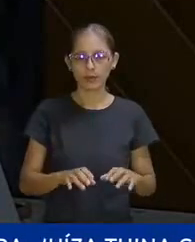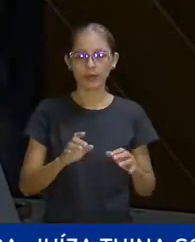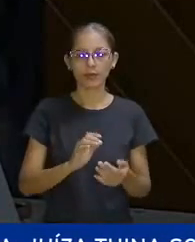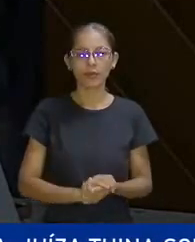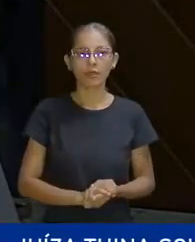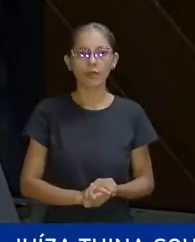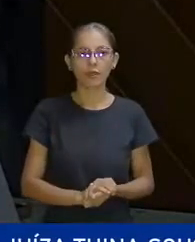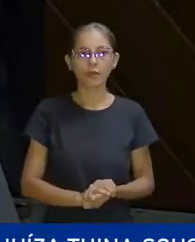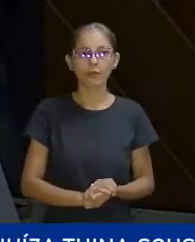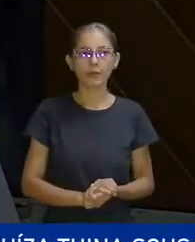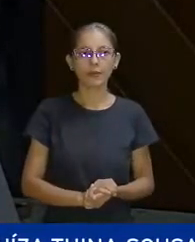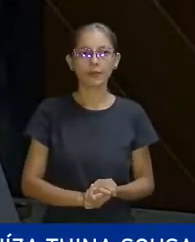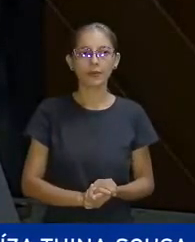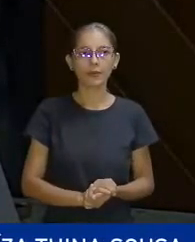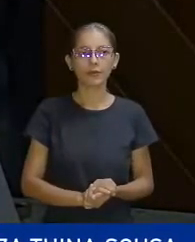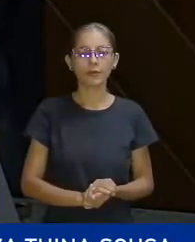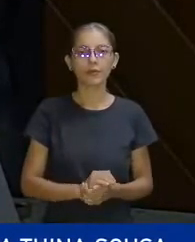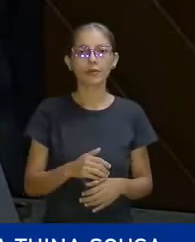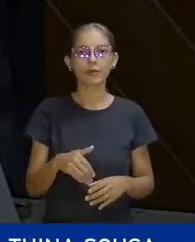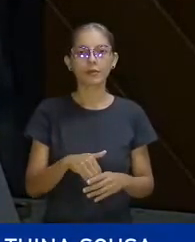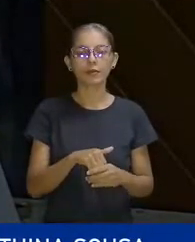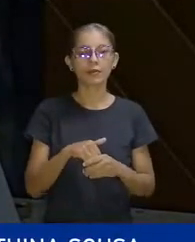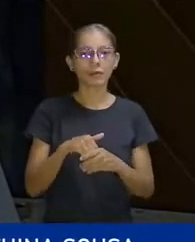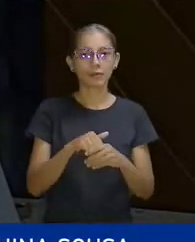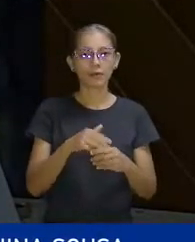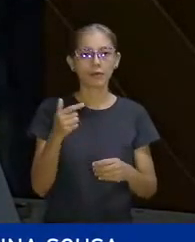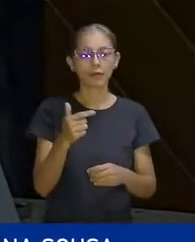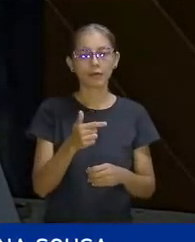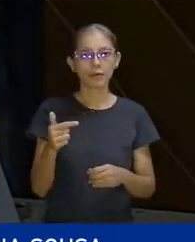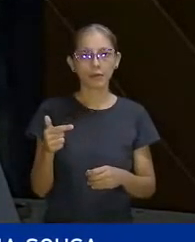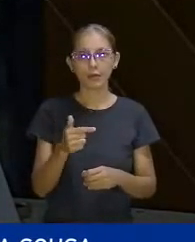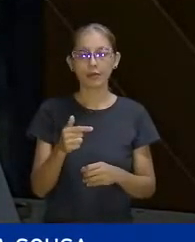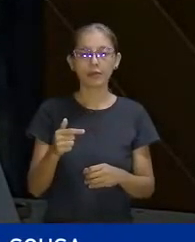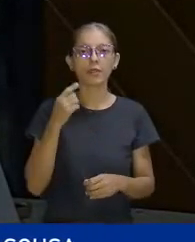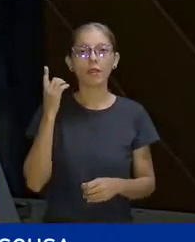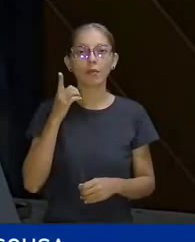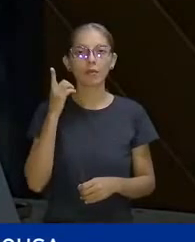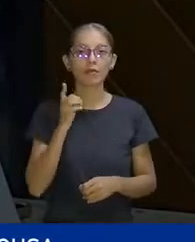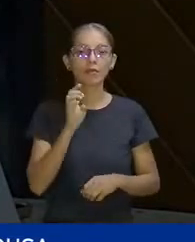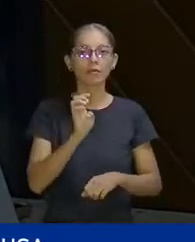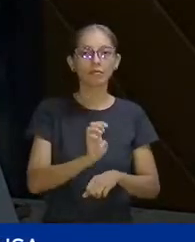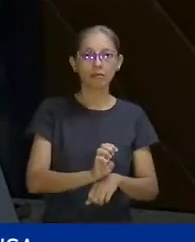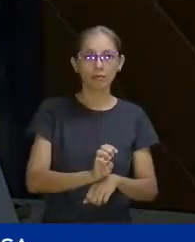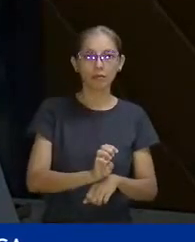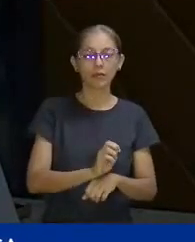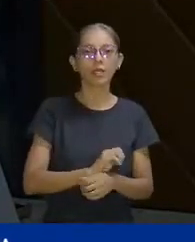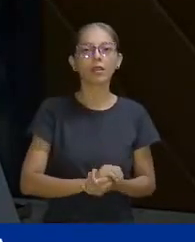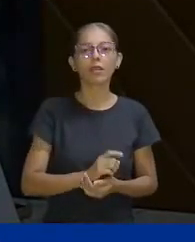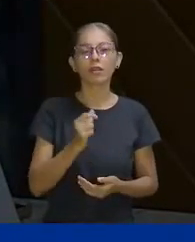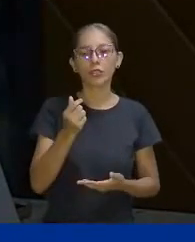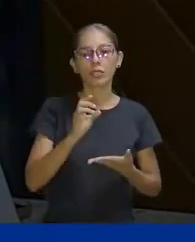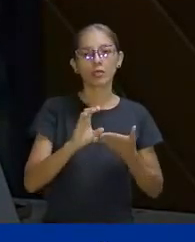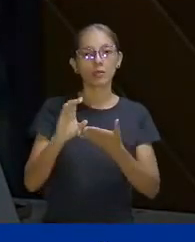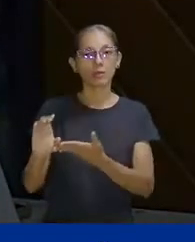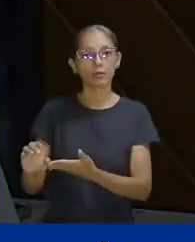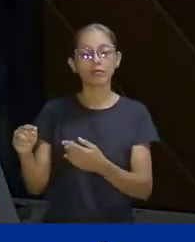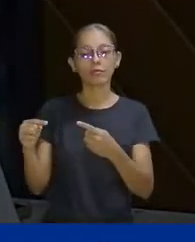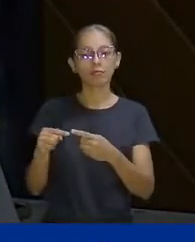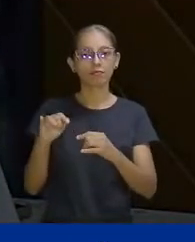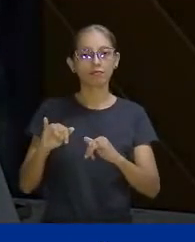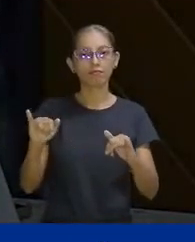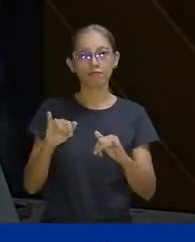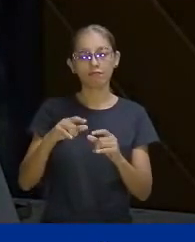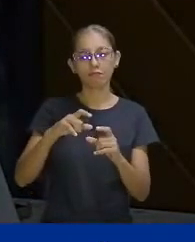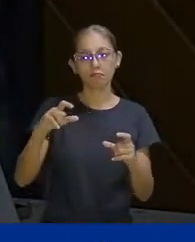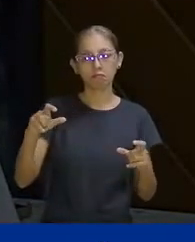2022, prestação de contas, candidata, deputada estadual, Fundo Especial de Financiamento de Campanha, despesas,